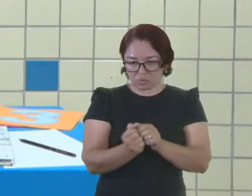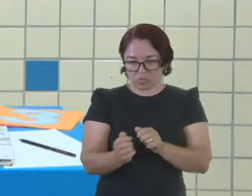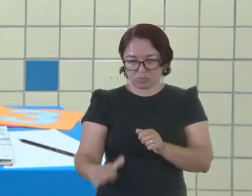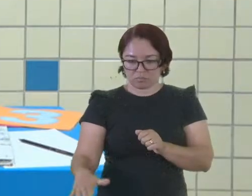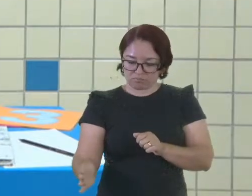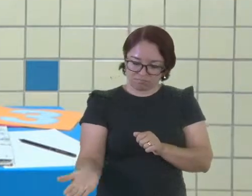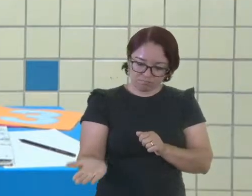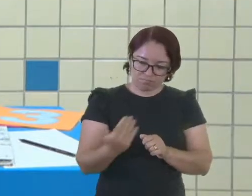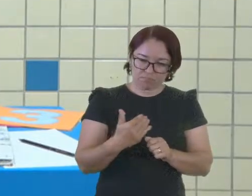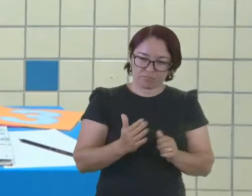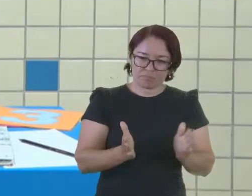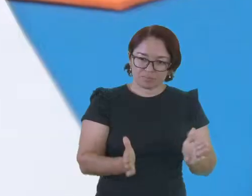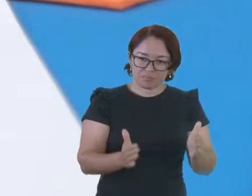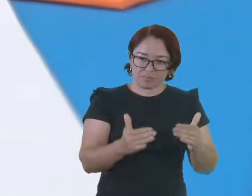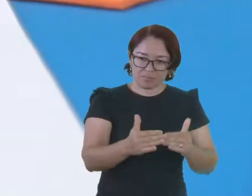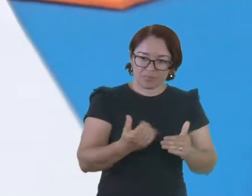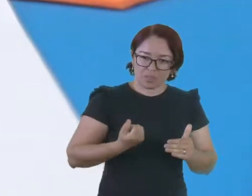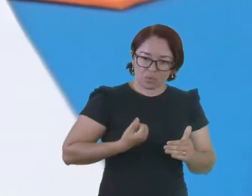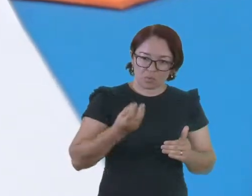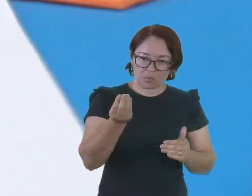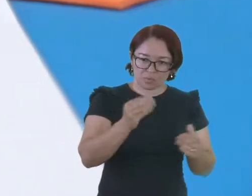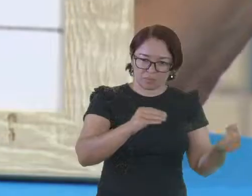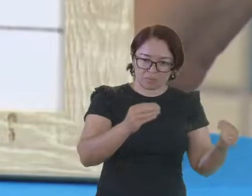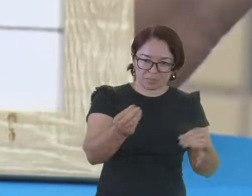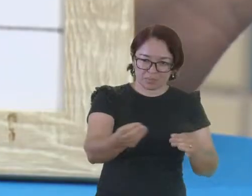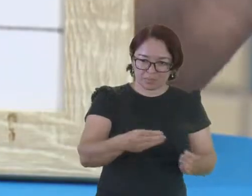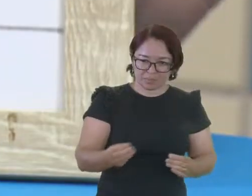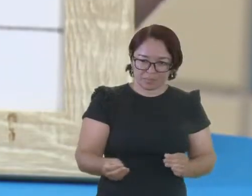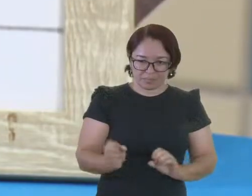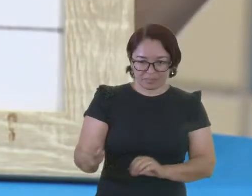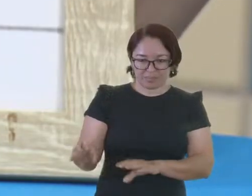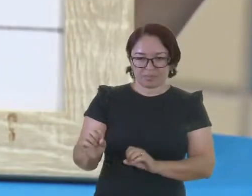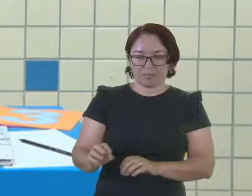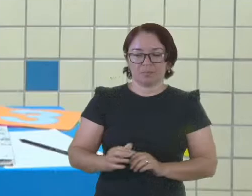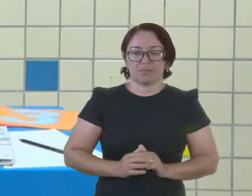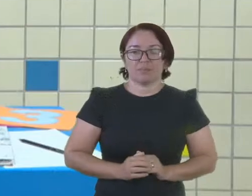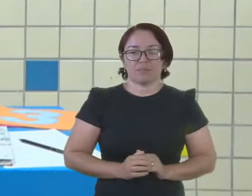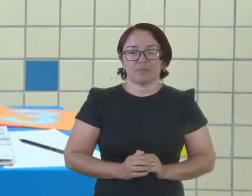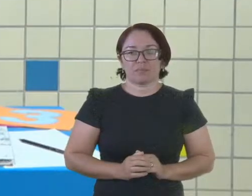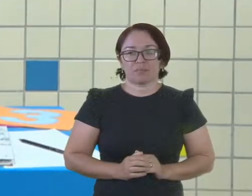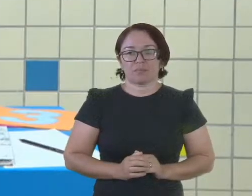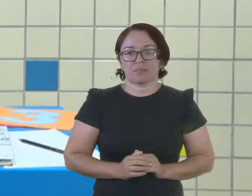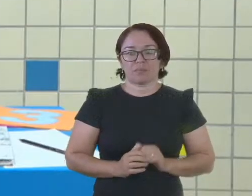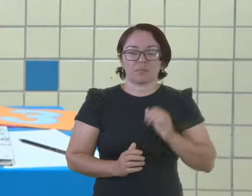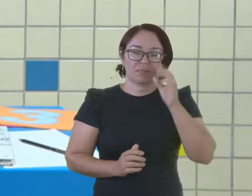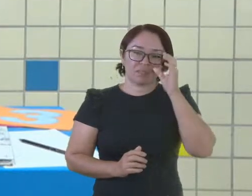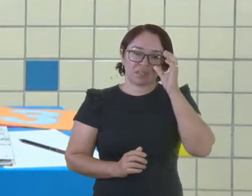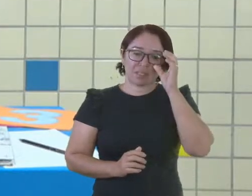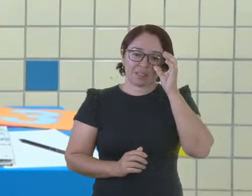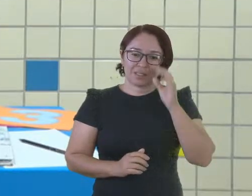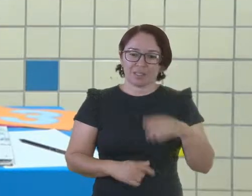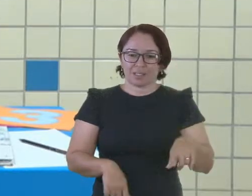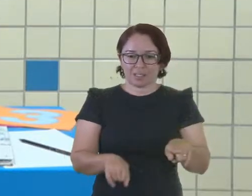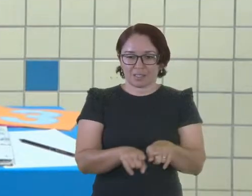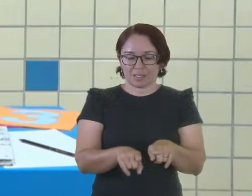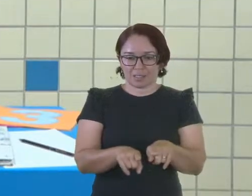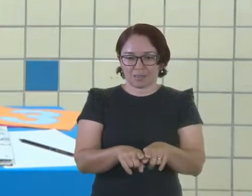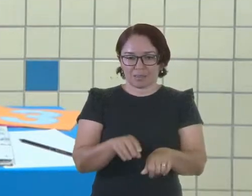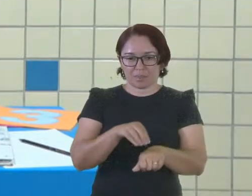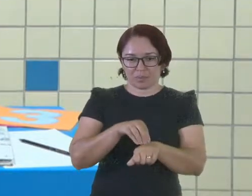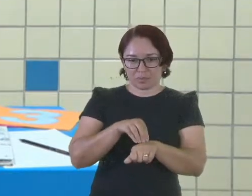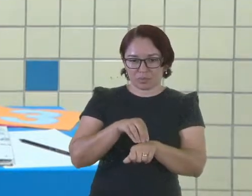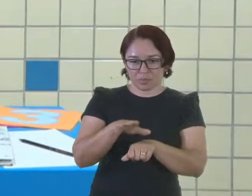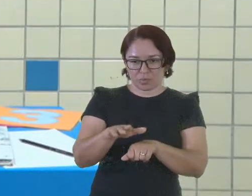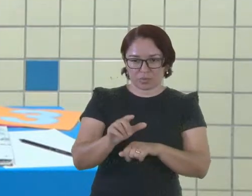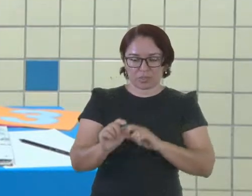para trabalhar as quantidades através do dado. Outra sugestão que nós temos aqui é o texto fatiado. Aqui a gente tem